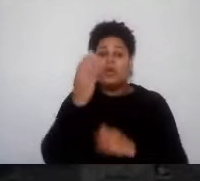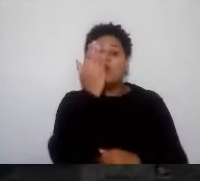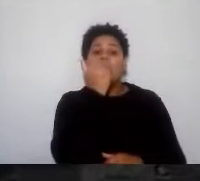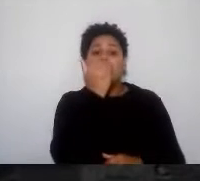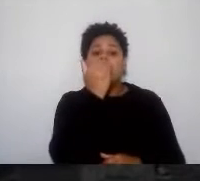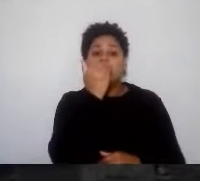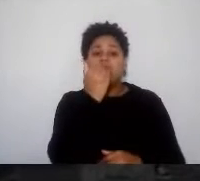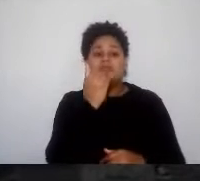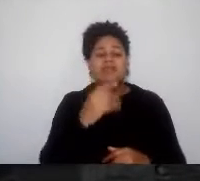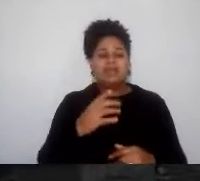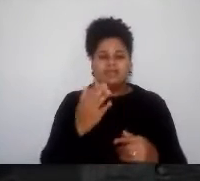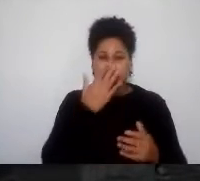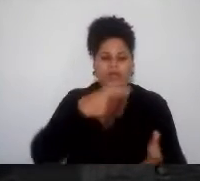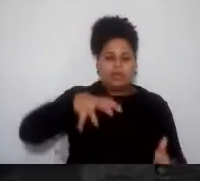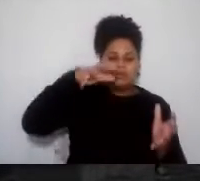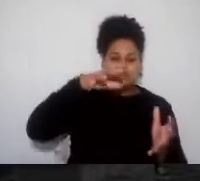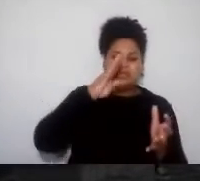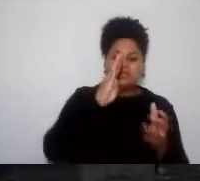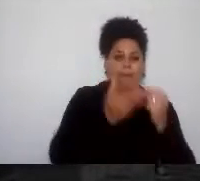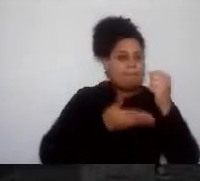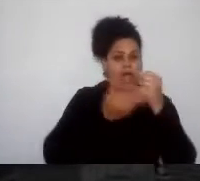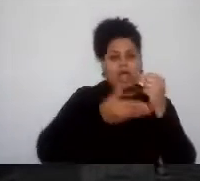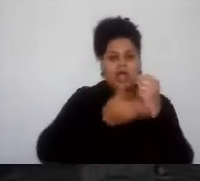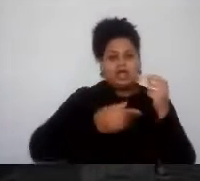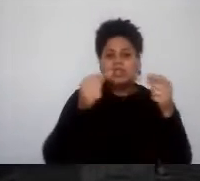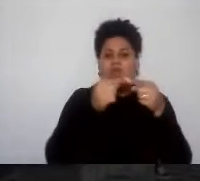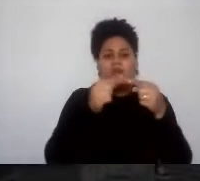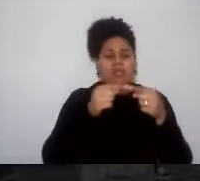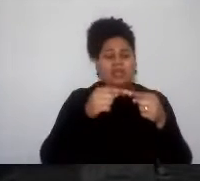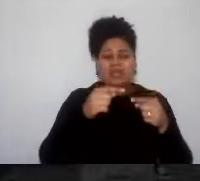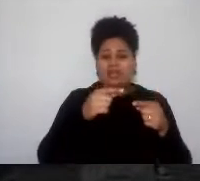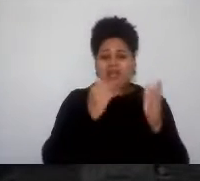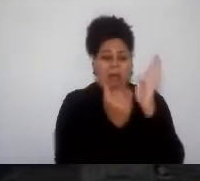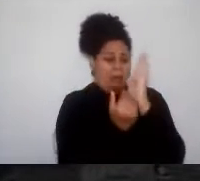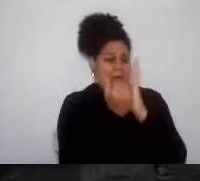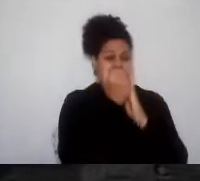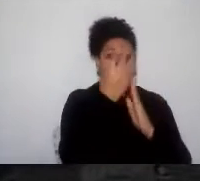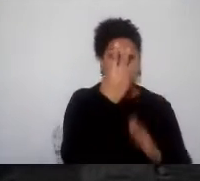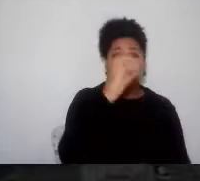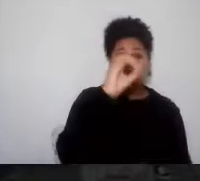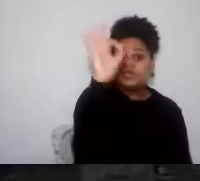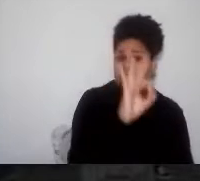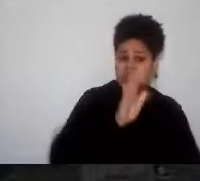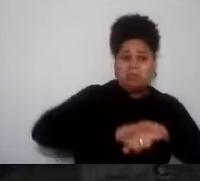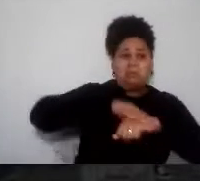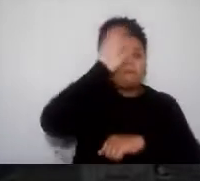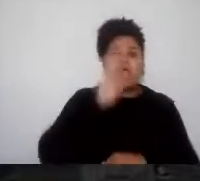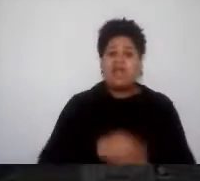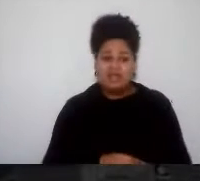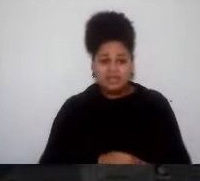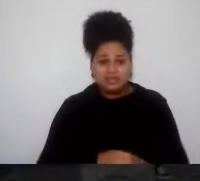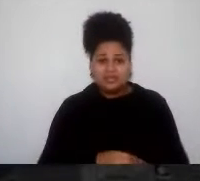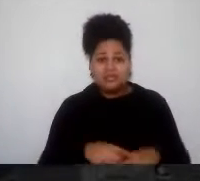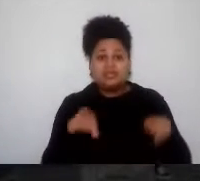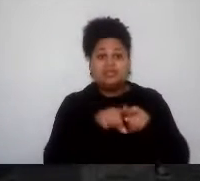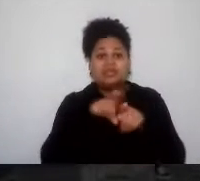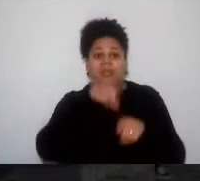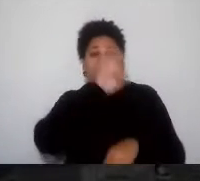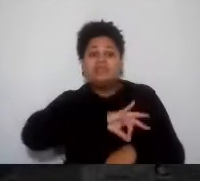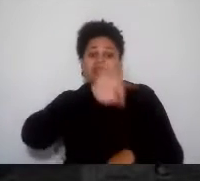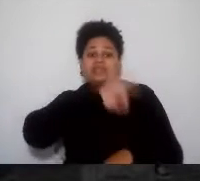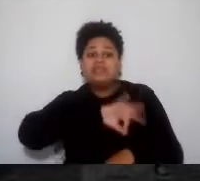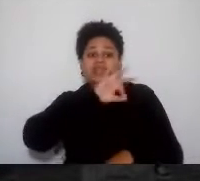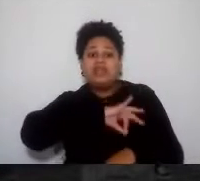foi mais de 20%. E a hora que isso se joga na faixa salariais dos trabalhadores, aumenta